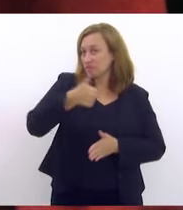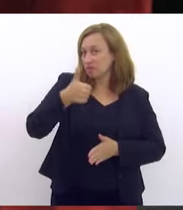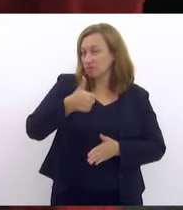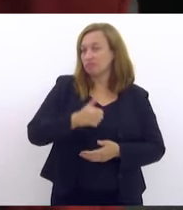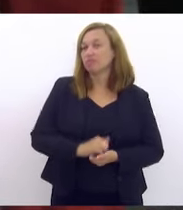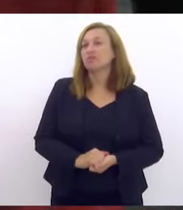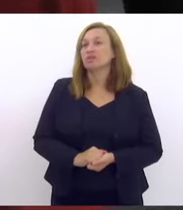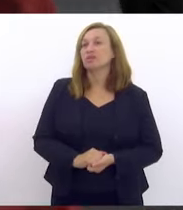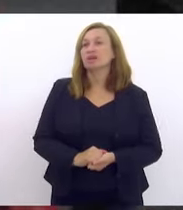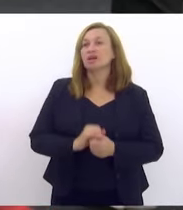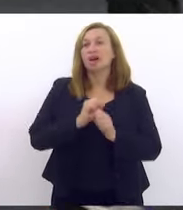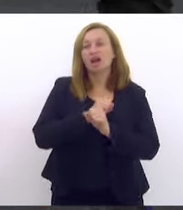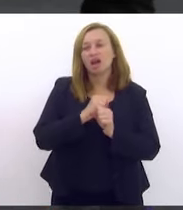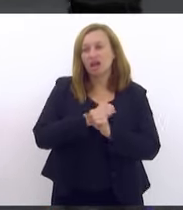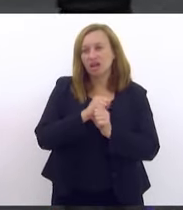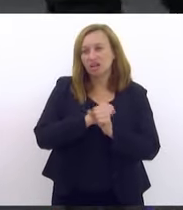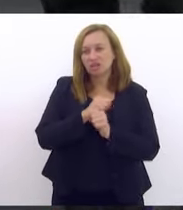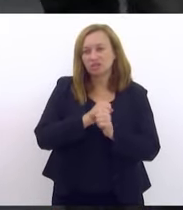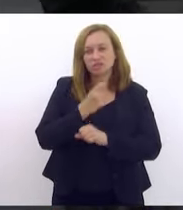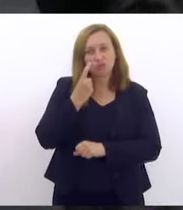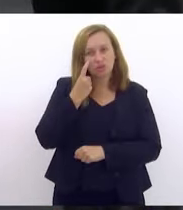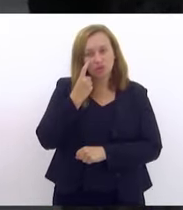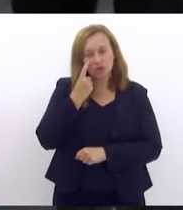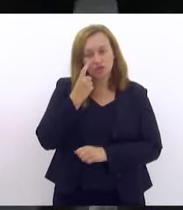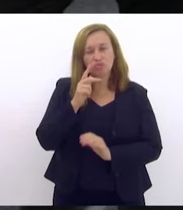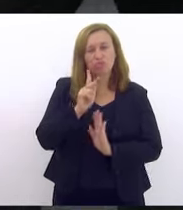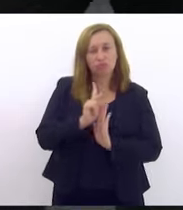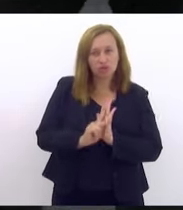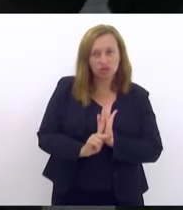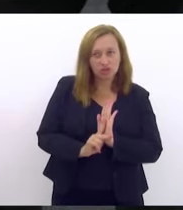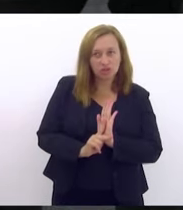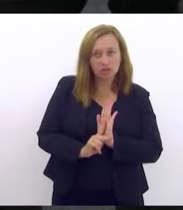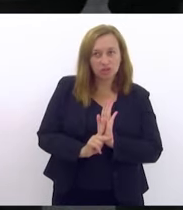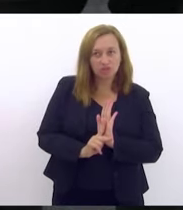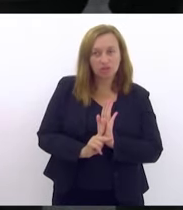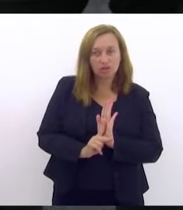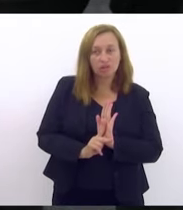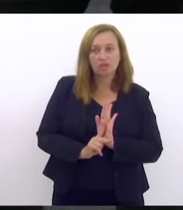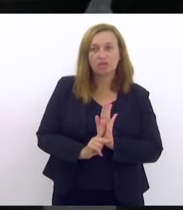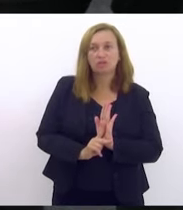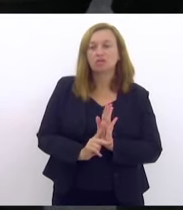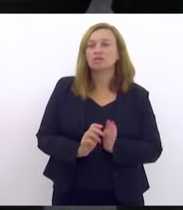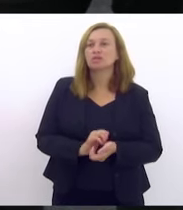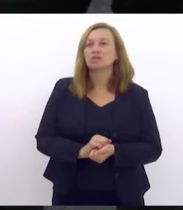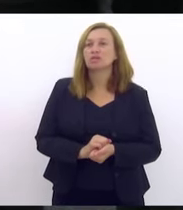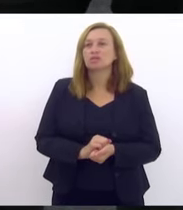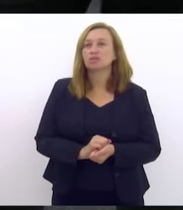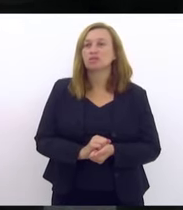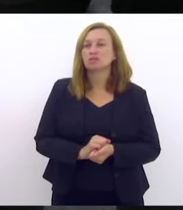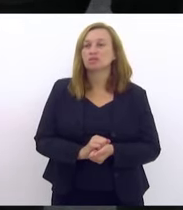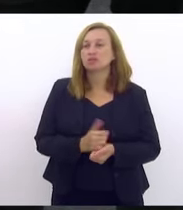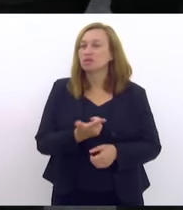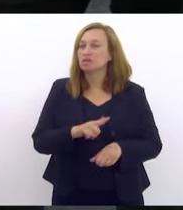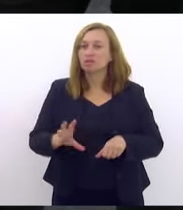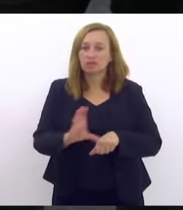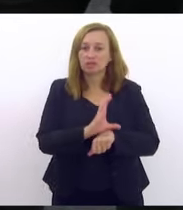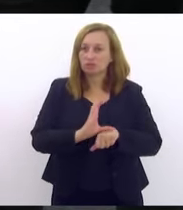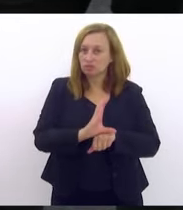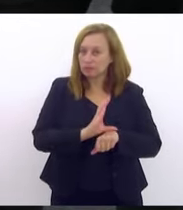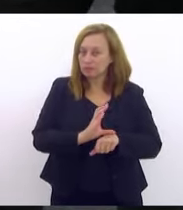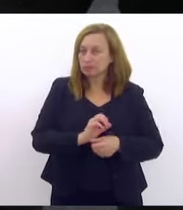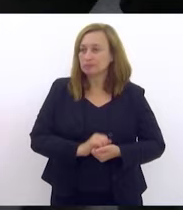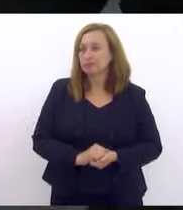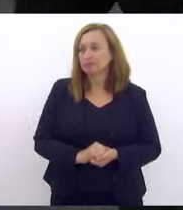tempo não vejo um projeto tão gritantemente inconstitucional.